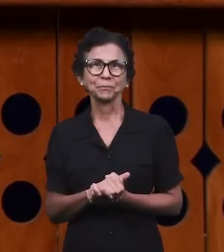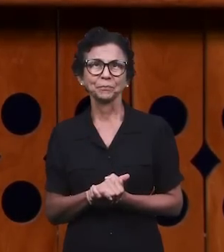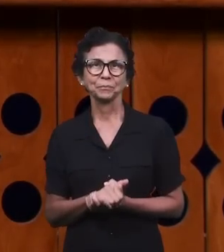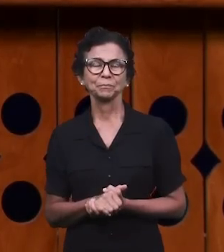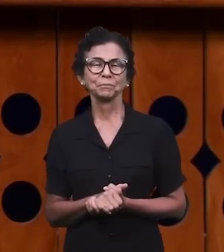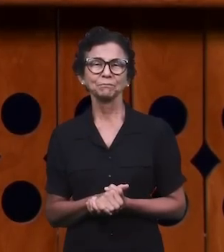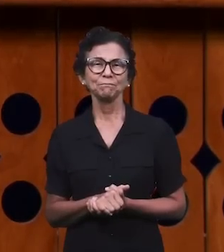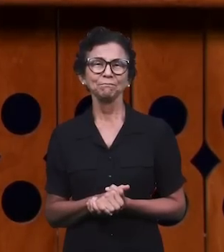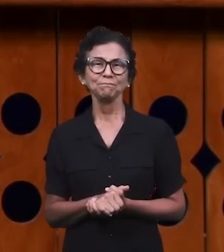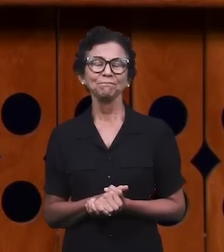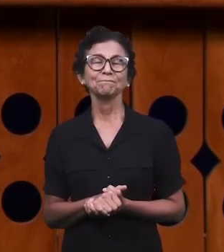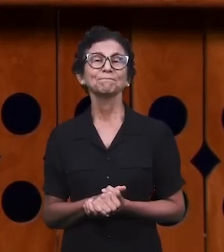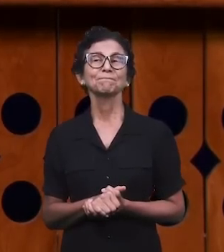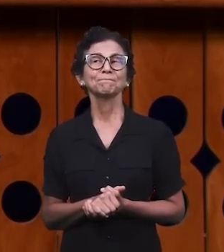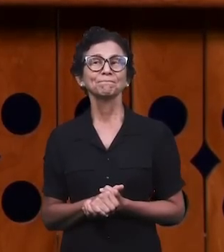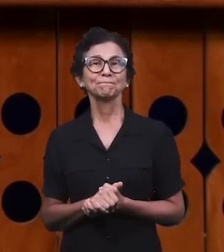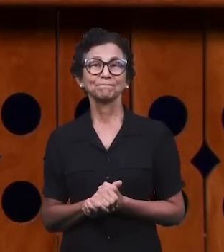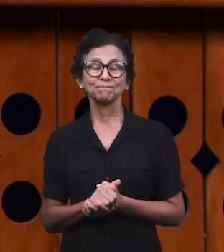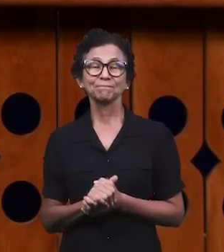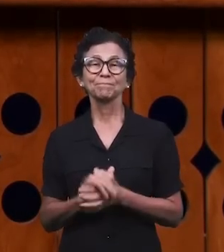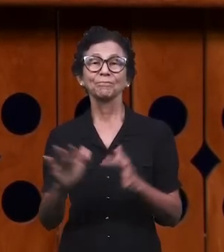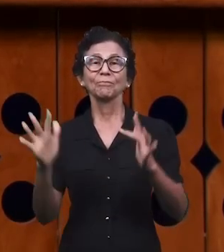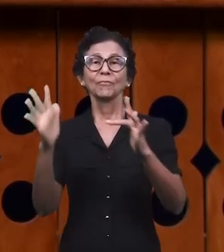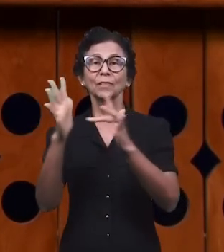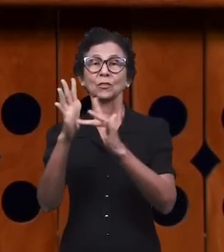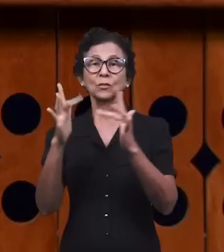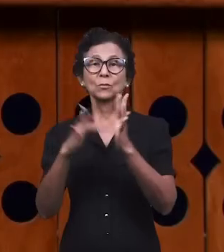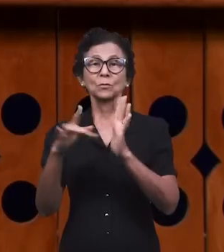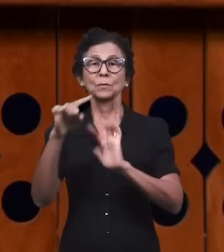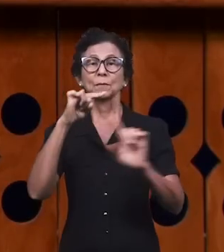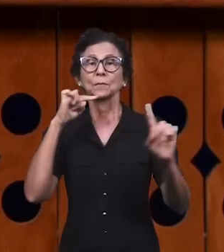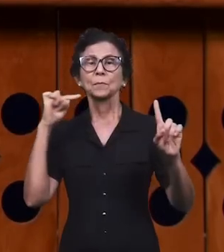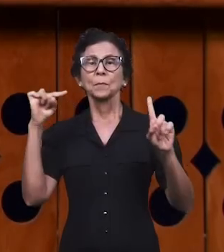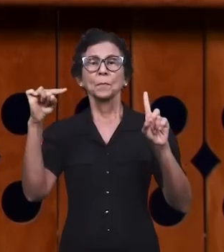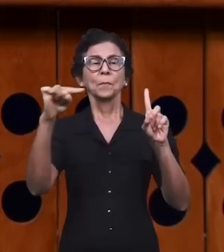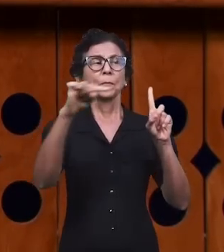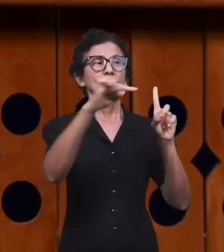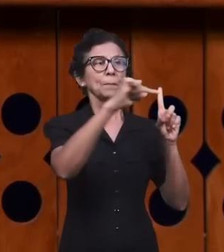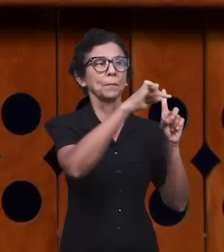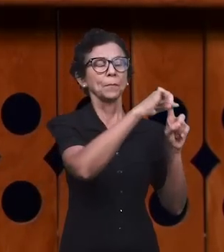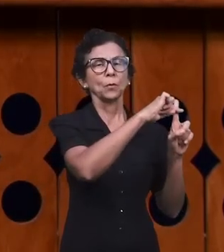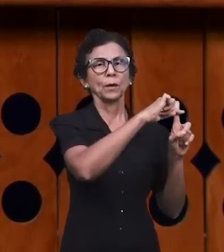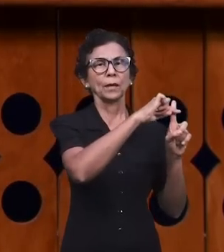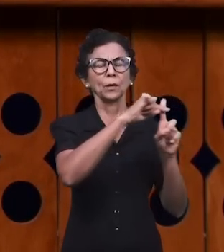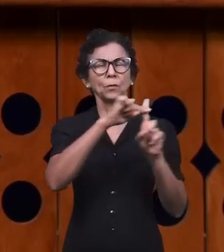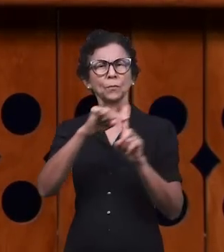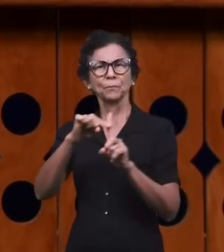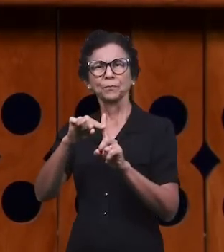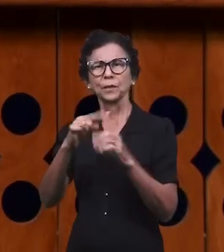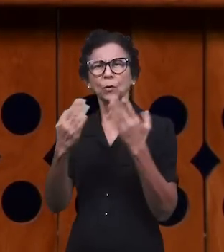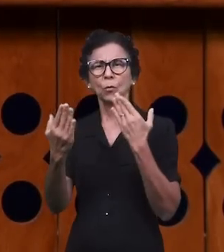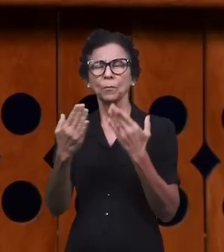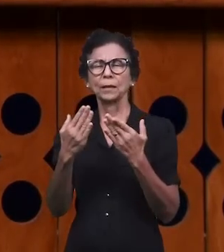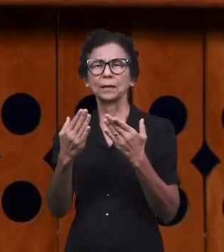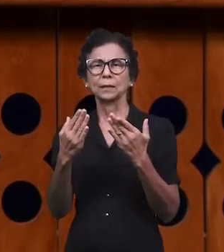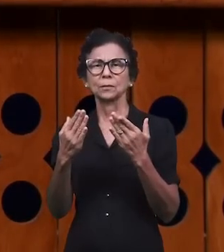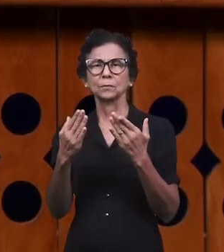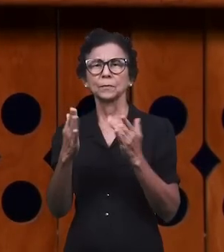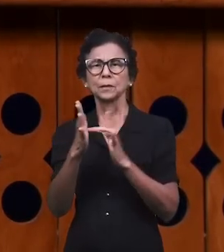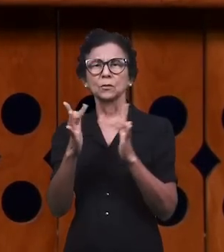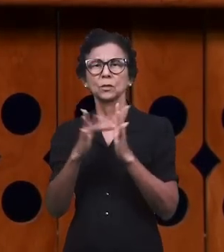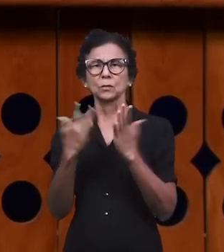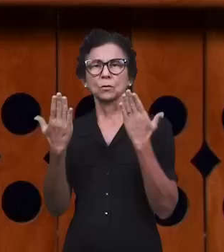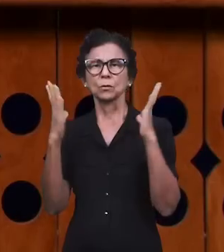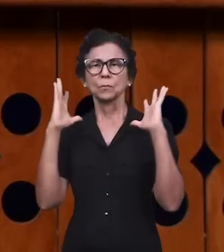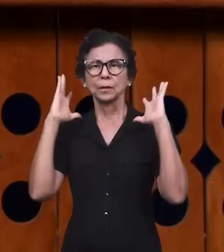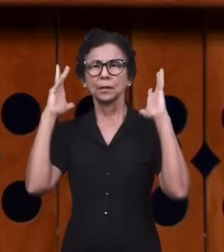golpe foi? O leão da tribo de Judá morreu. Mas por que nós falamos que aquele leão que foi morto por Sansão era o